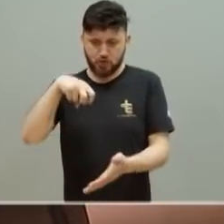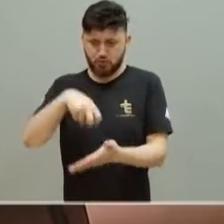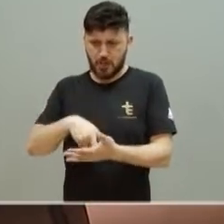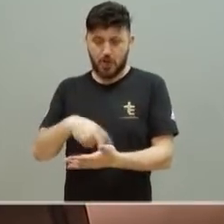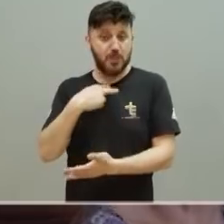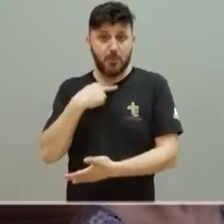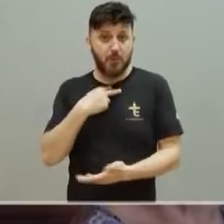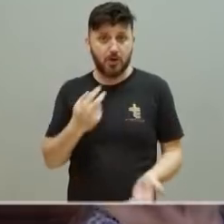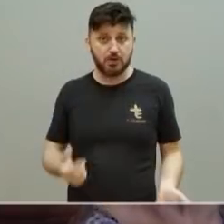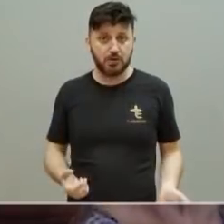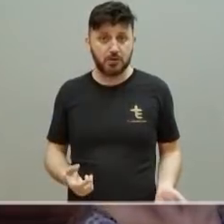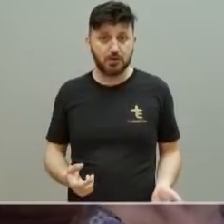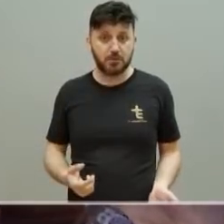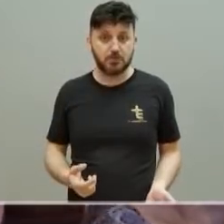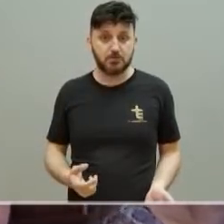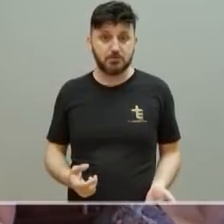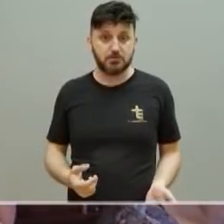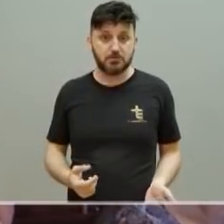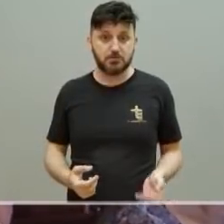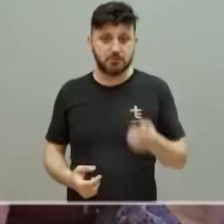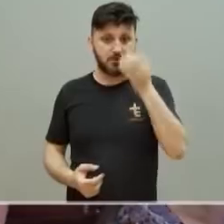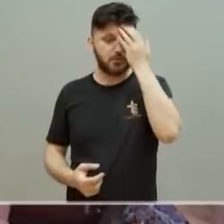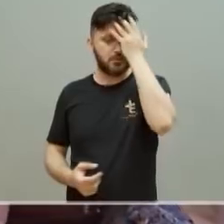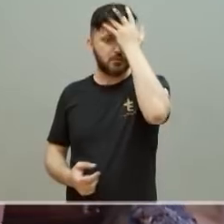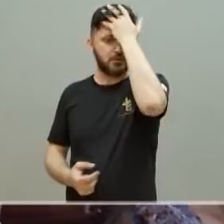dobrado. Obrigado, irmão.